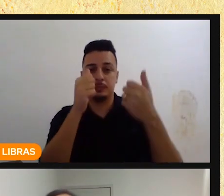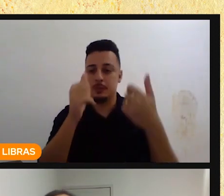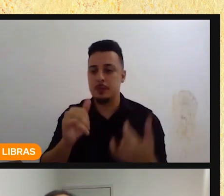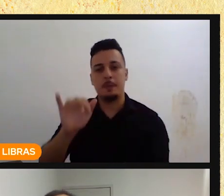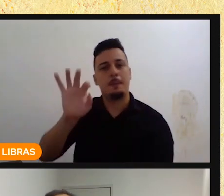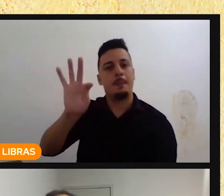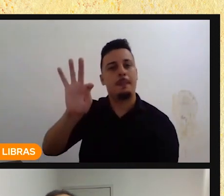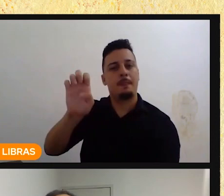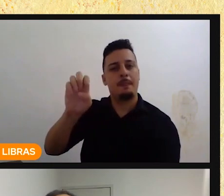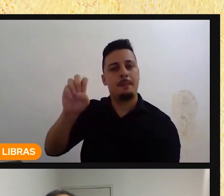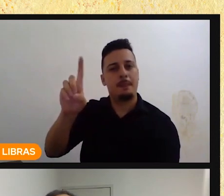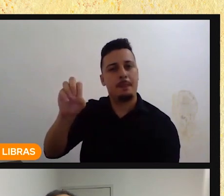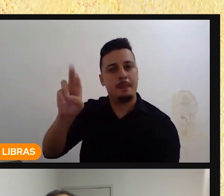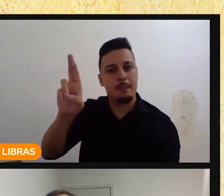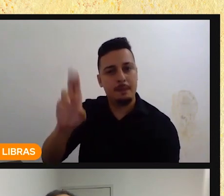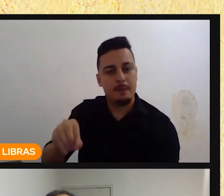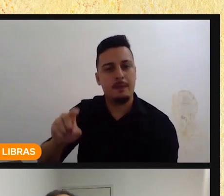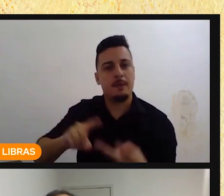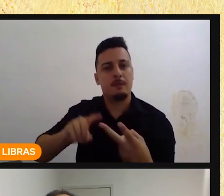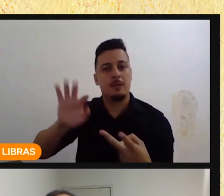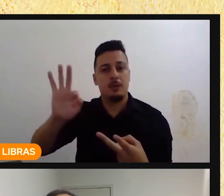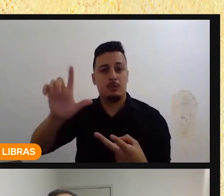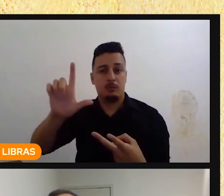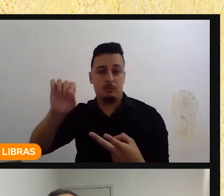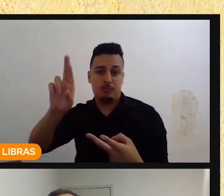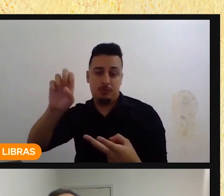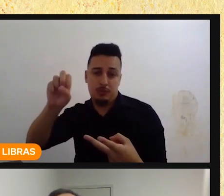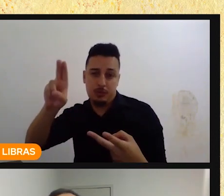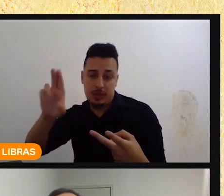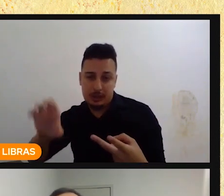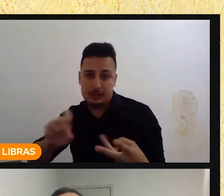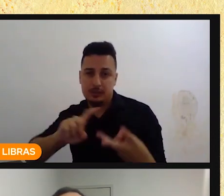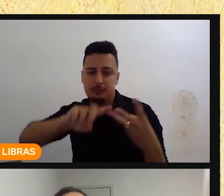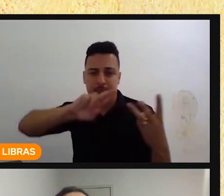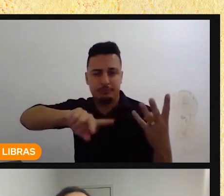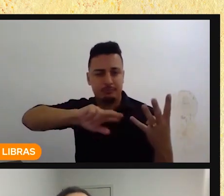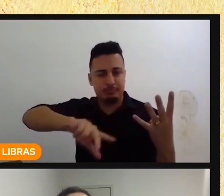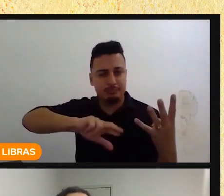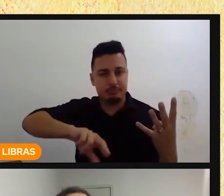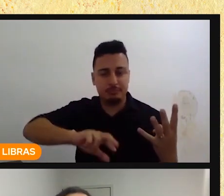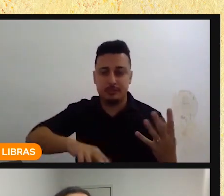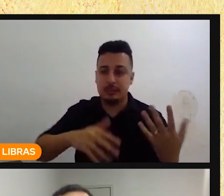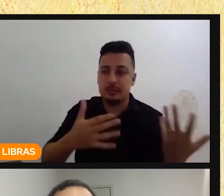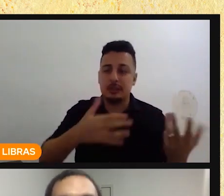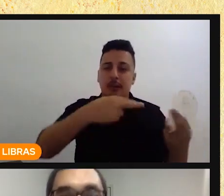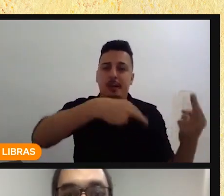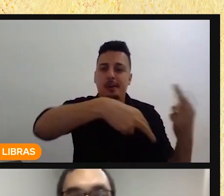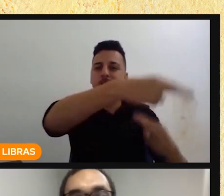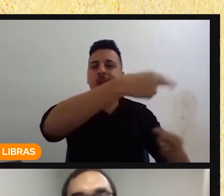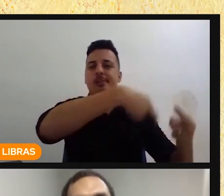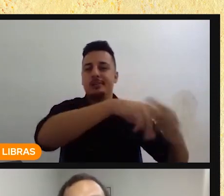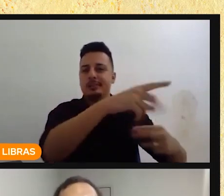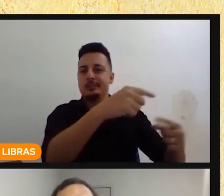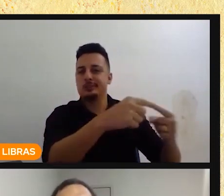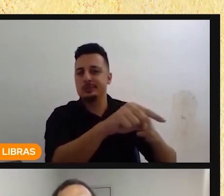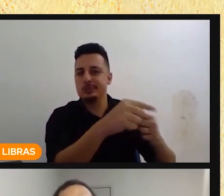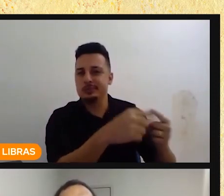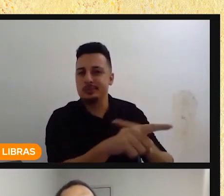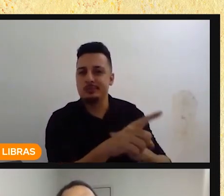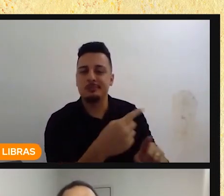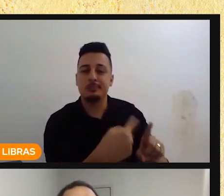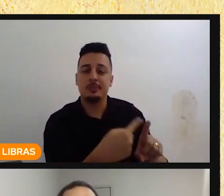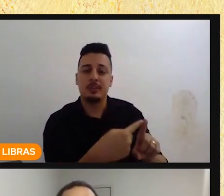Cheve ou a francesa Florence Miali. Então, é uma outra relação, é uma outra lógica no